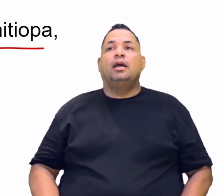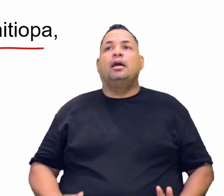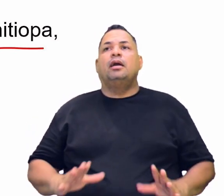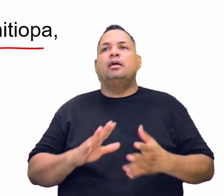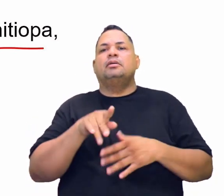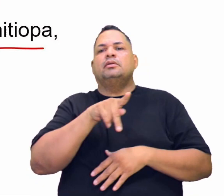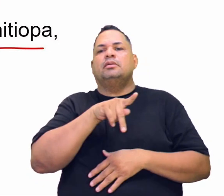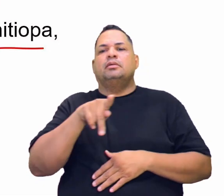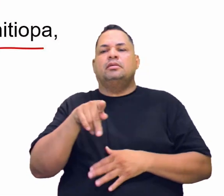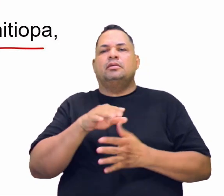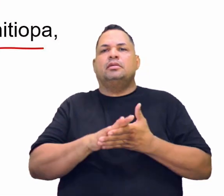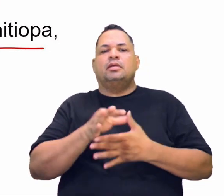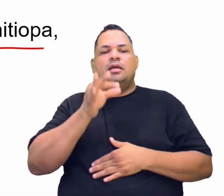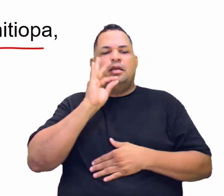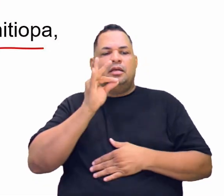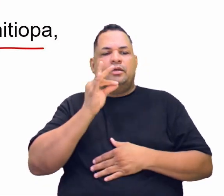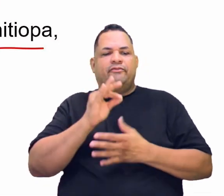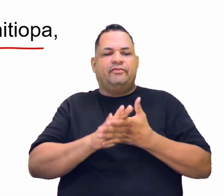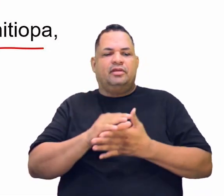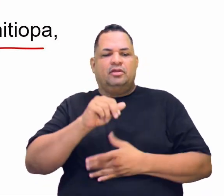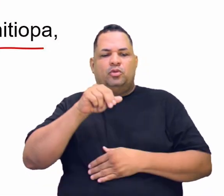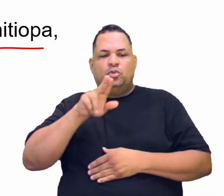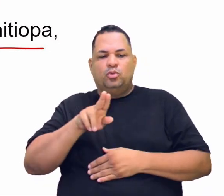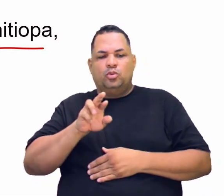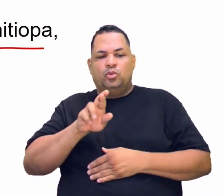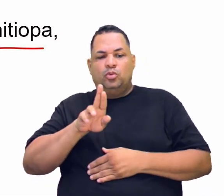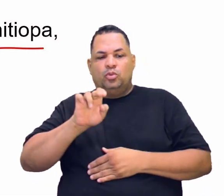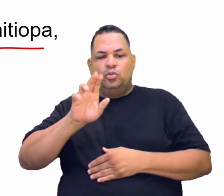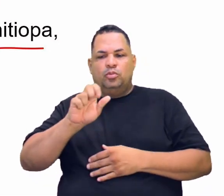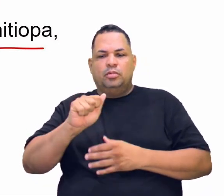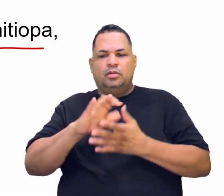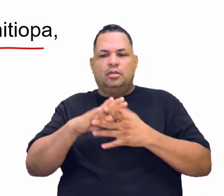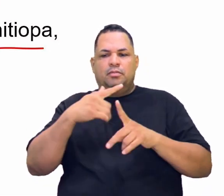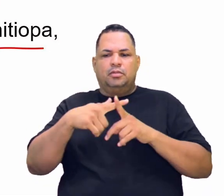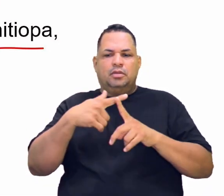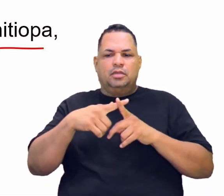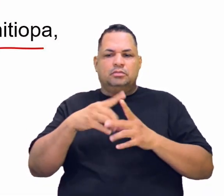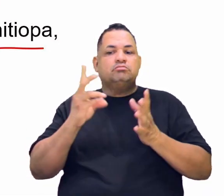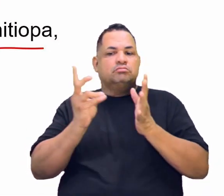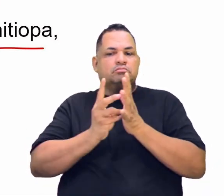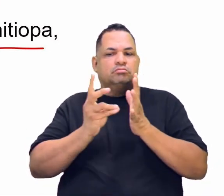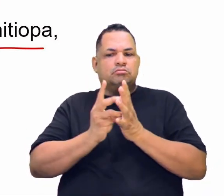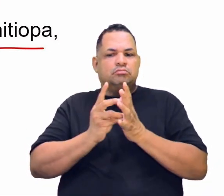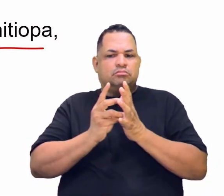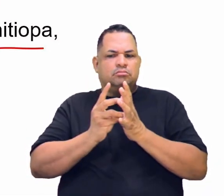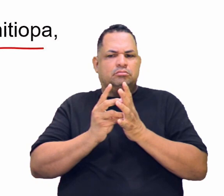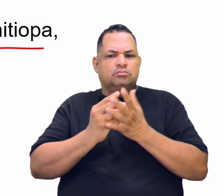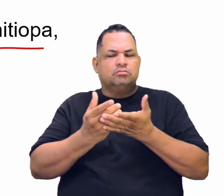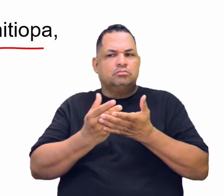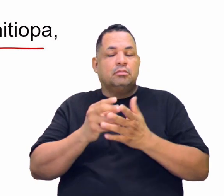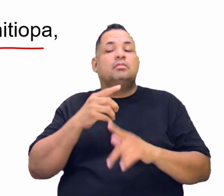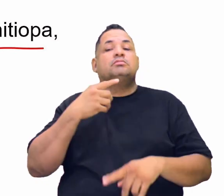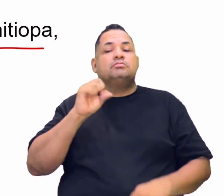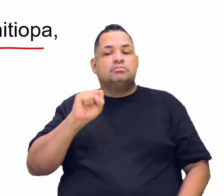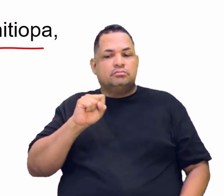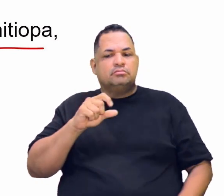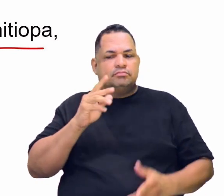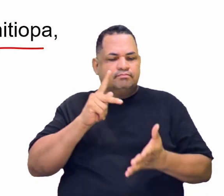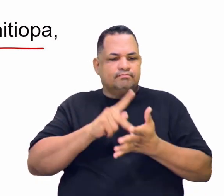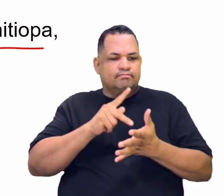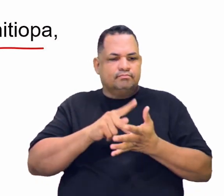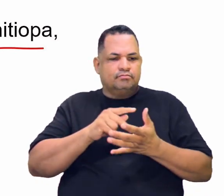então o café Urupá é por causa dos índios, o nome? Sim. O